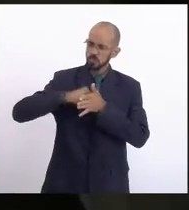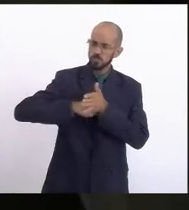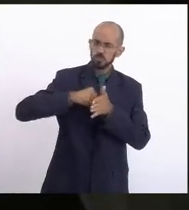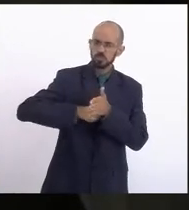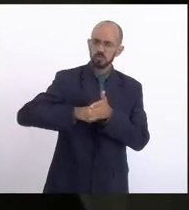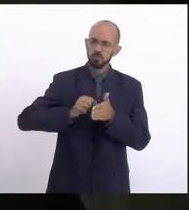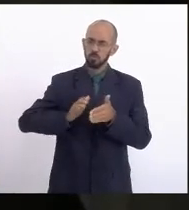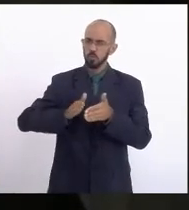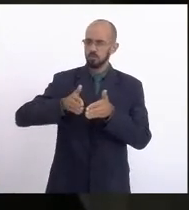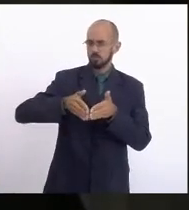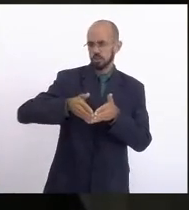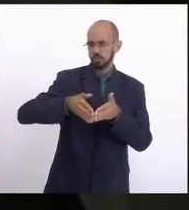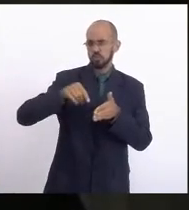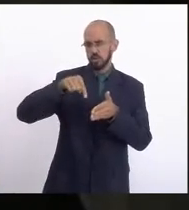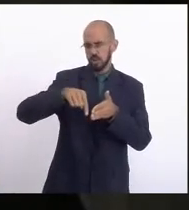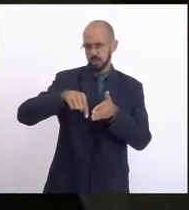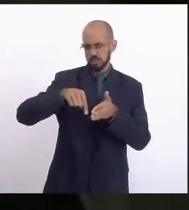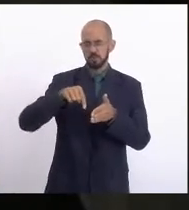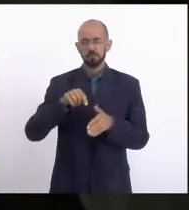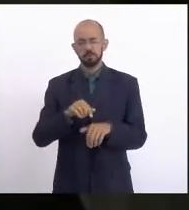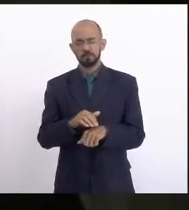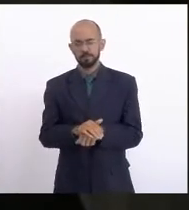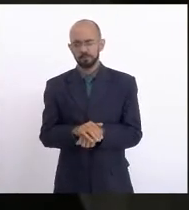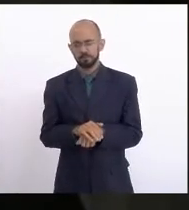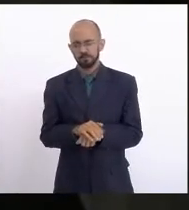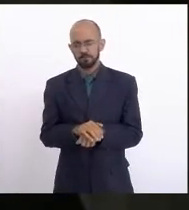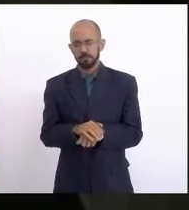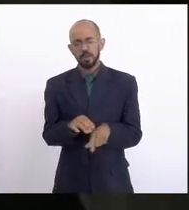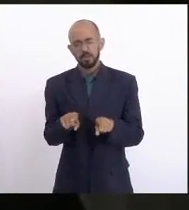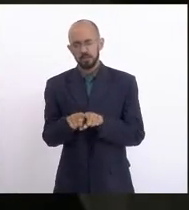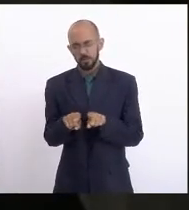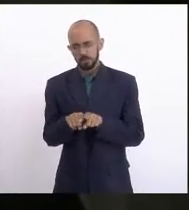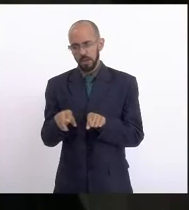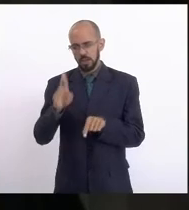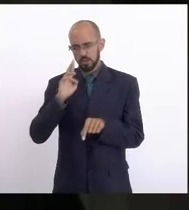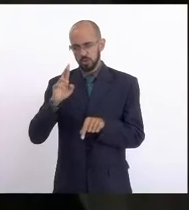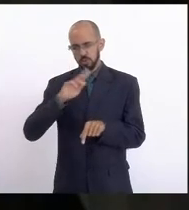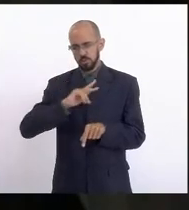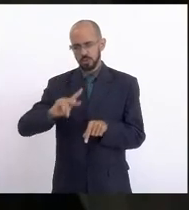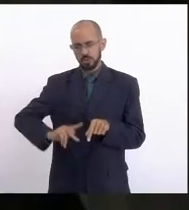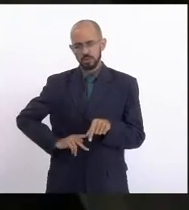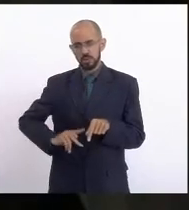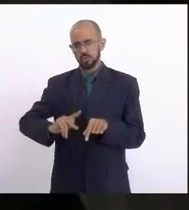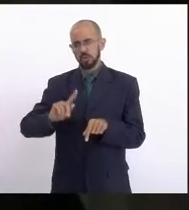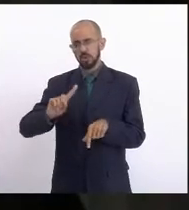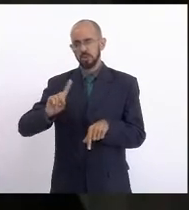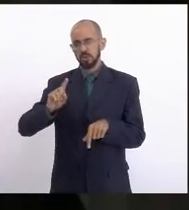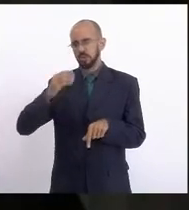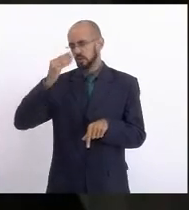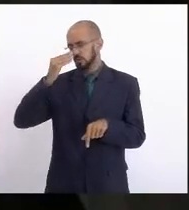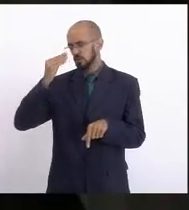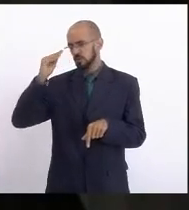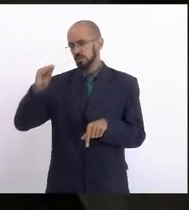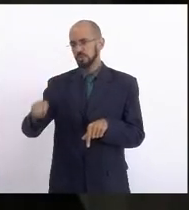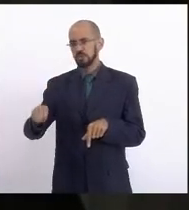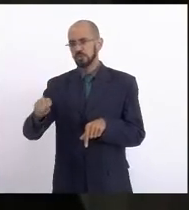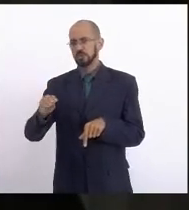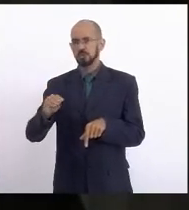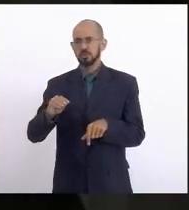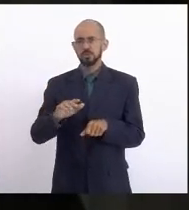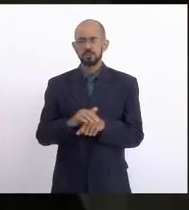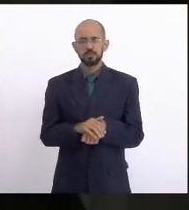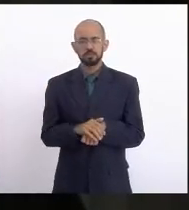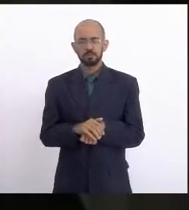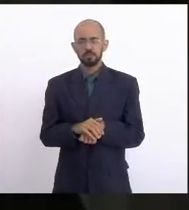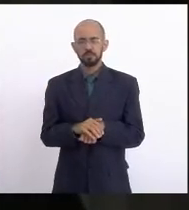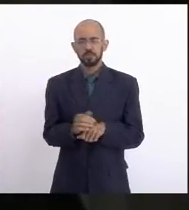finalidade. Além do mais, senhor presidente, não abandonamos a nossa bandeira de estar